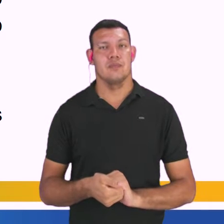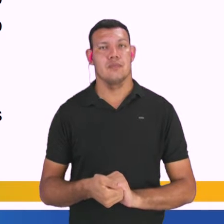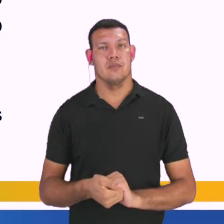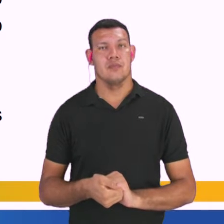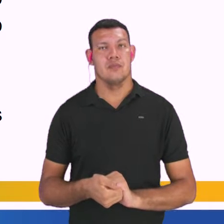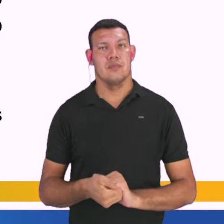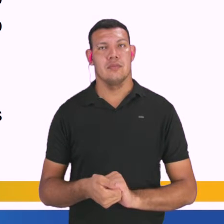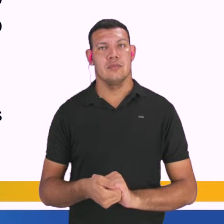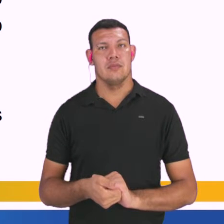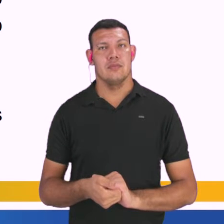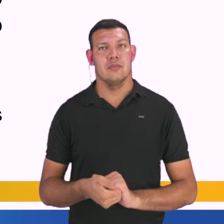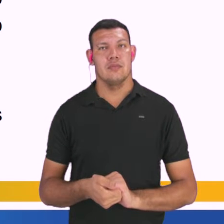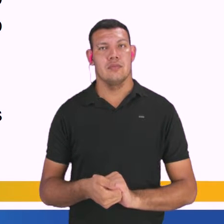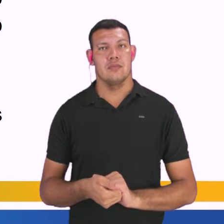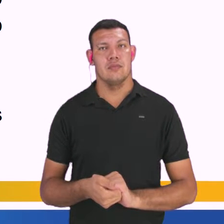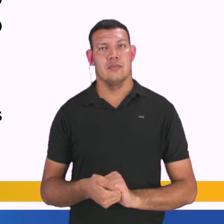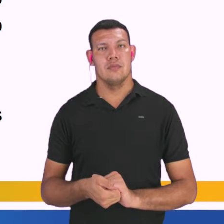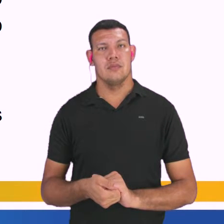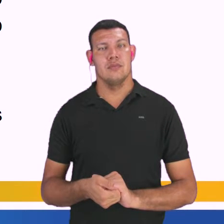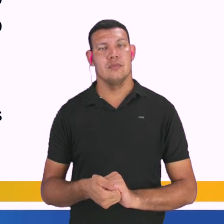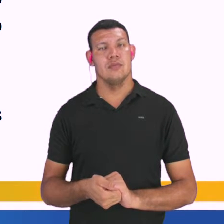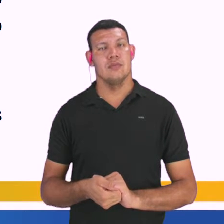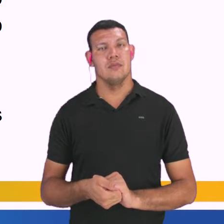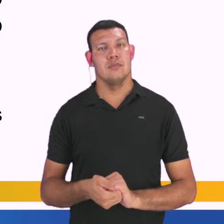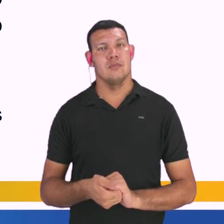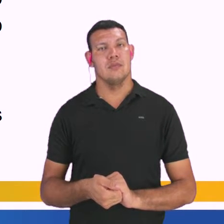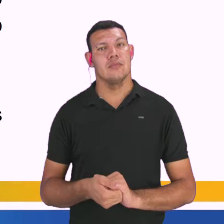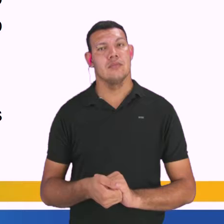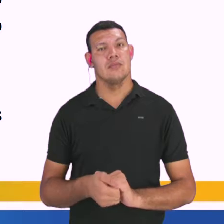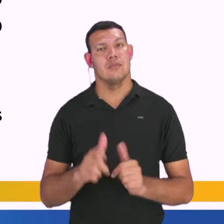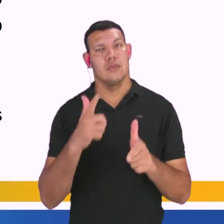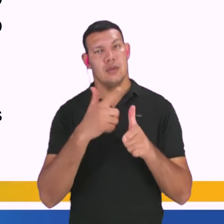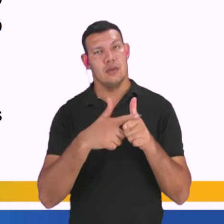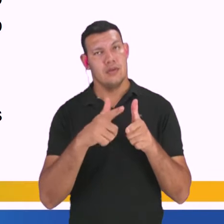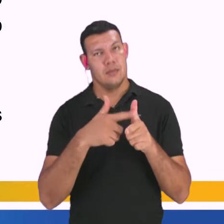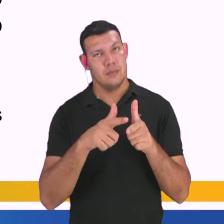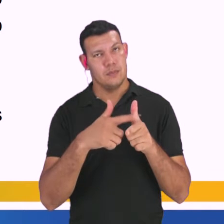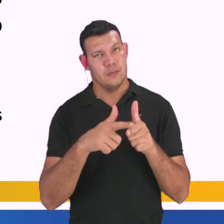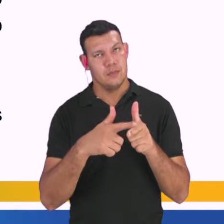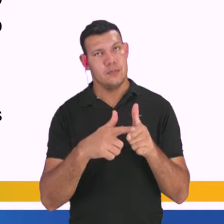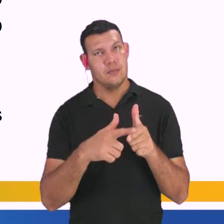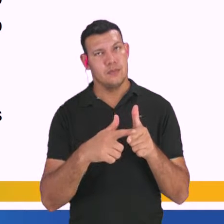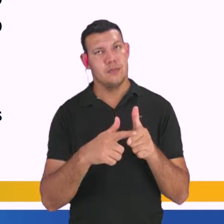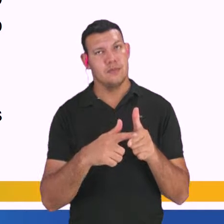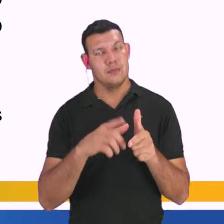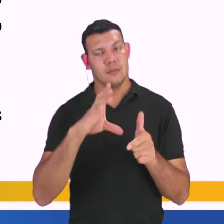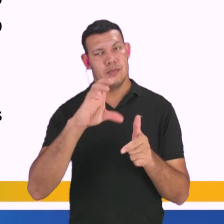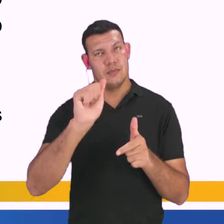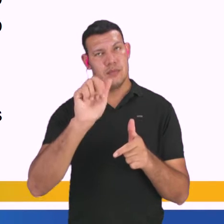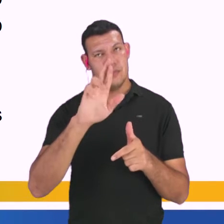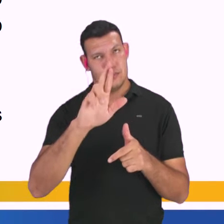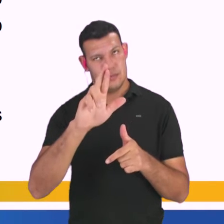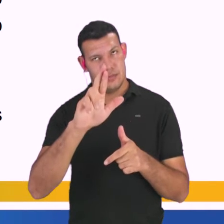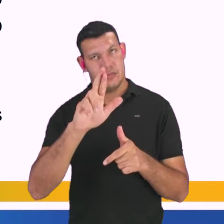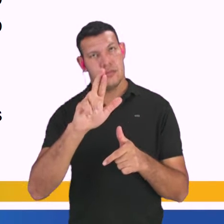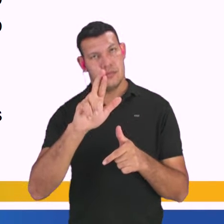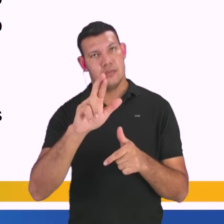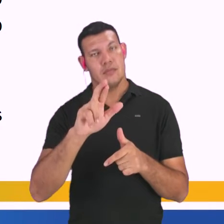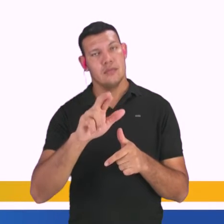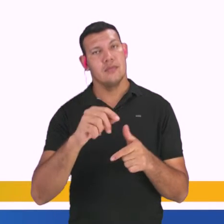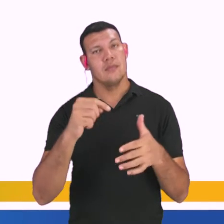de elemento é um Então nesse caso meu evento é cara e o número de elemento é um